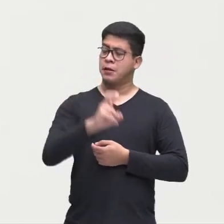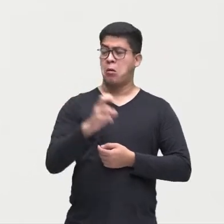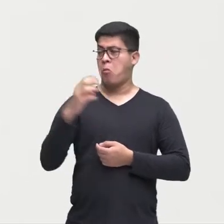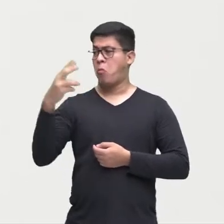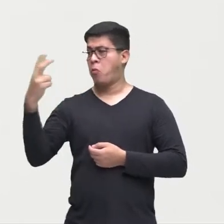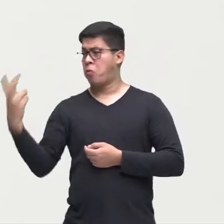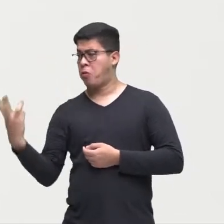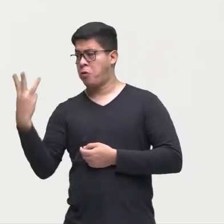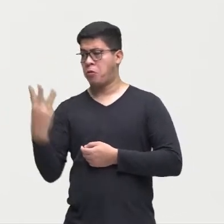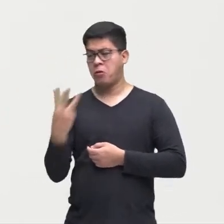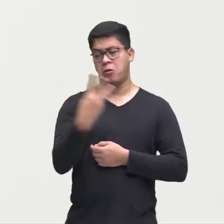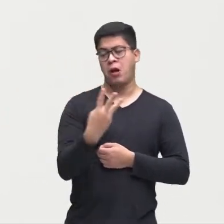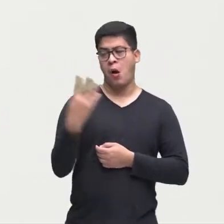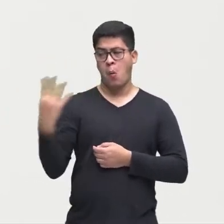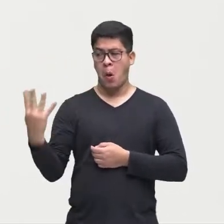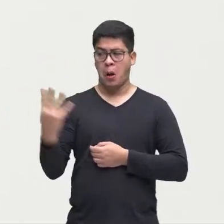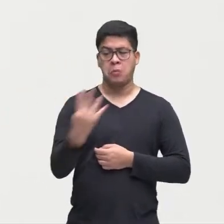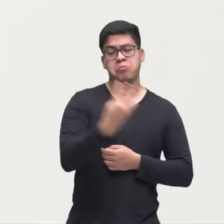4 em 4.